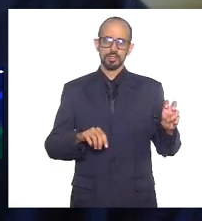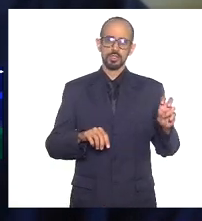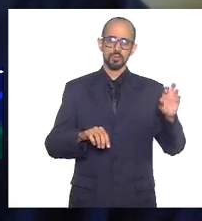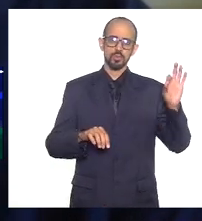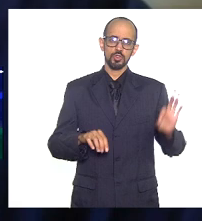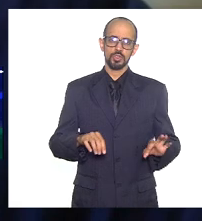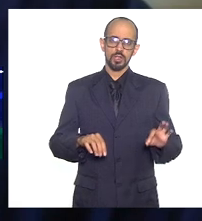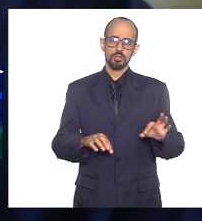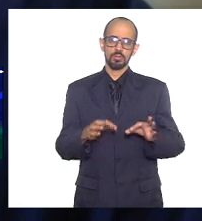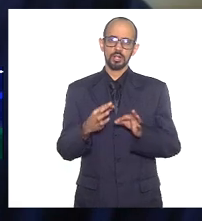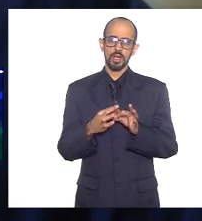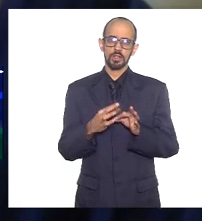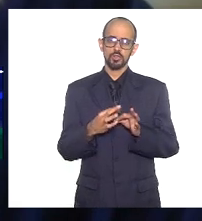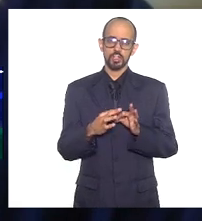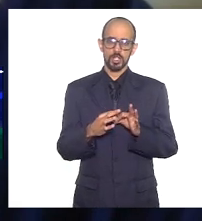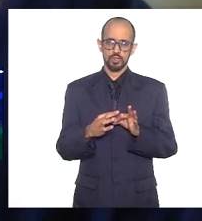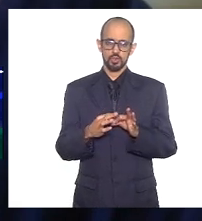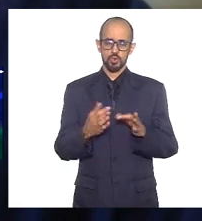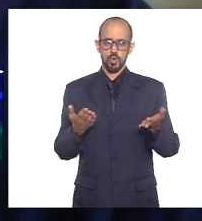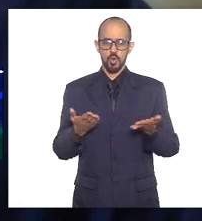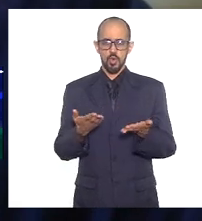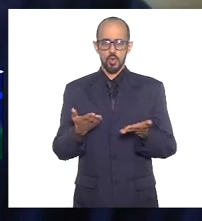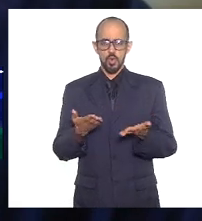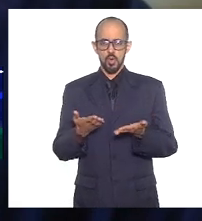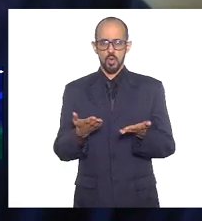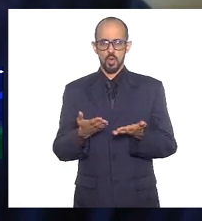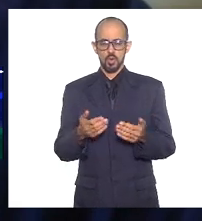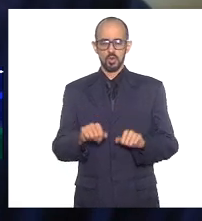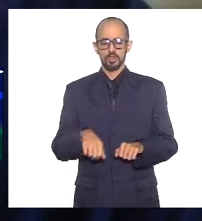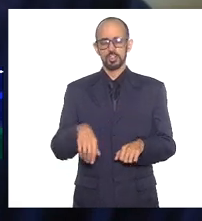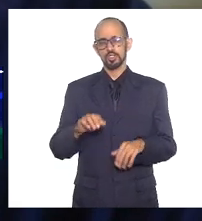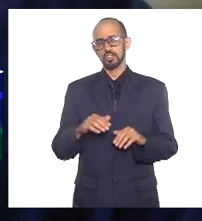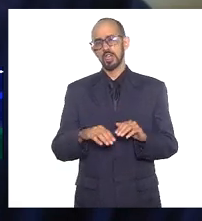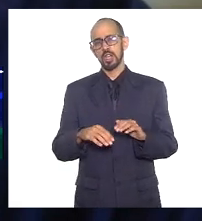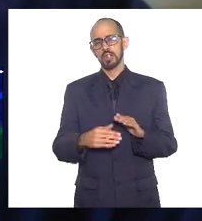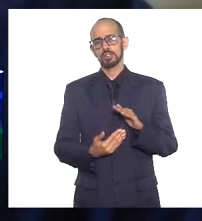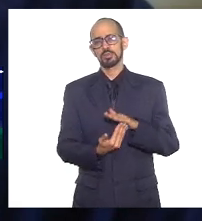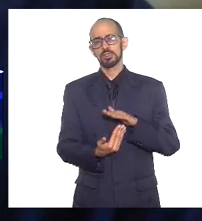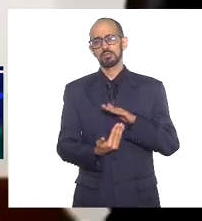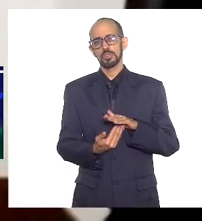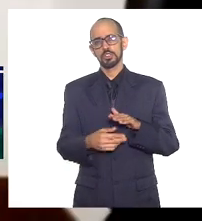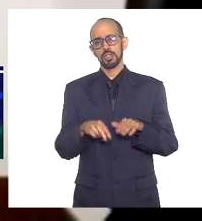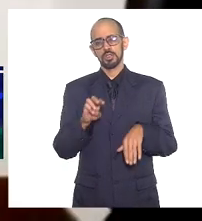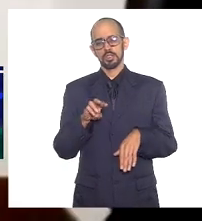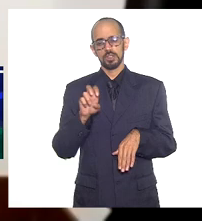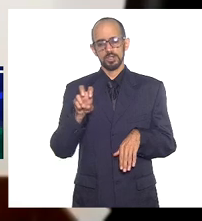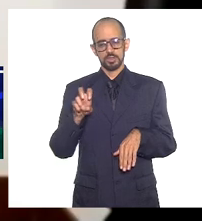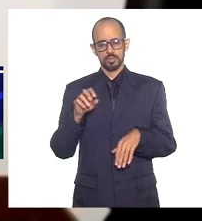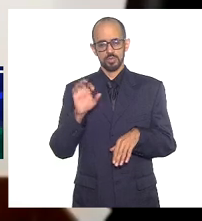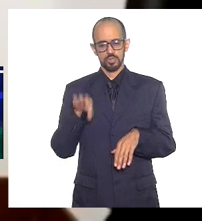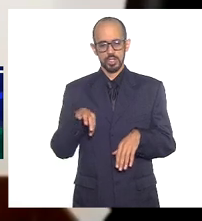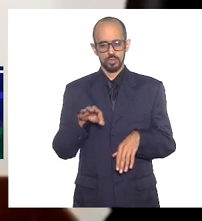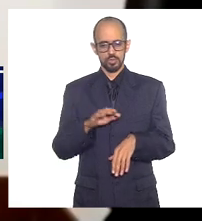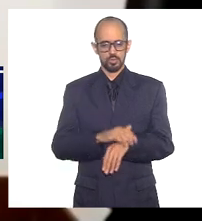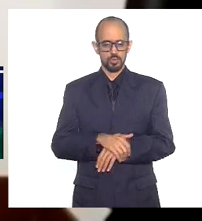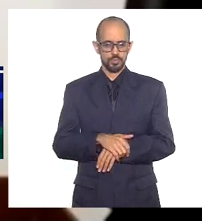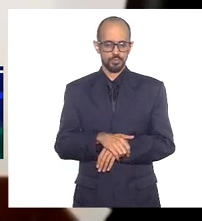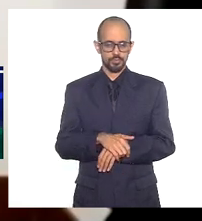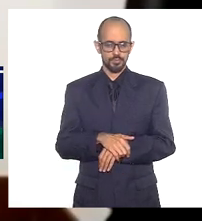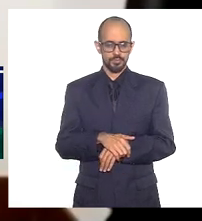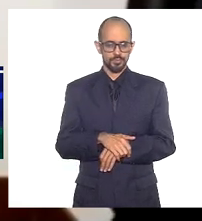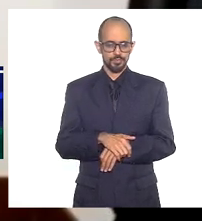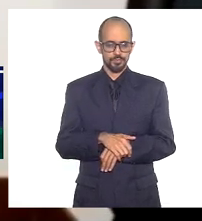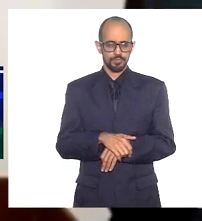cartão de crédito hoje essa margem está em 35 feita 30